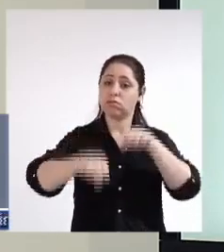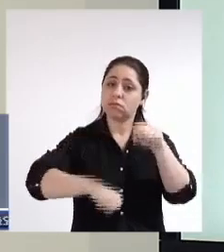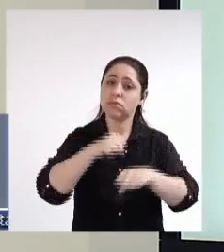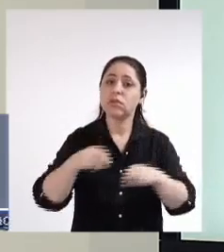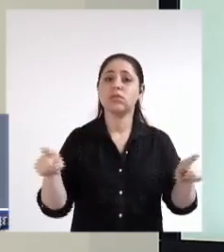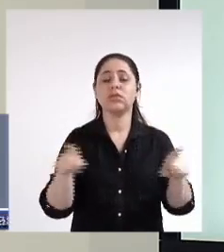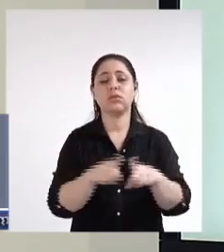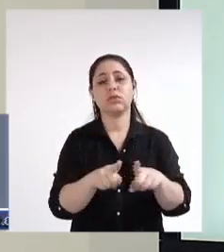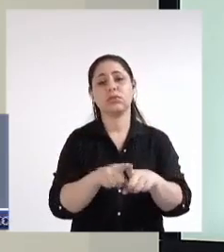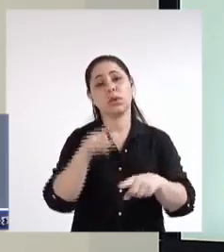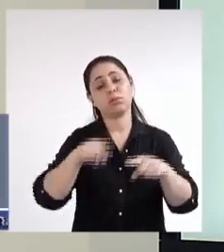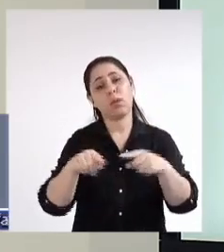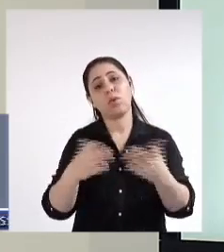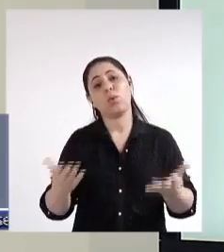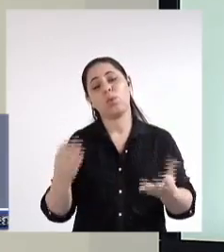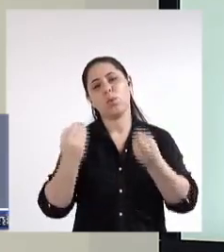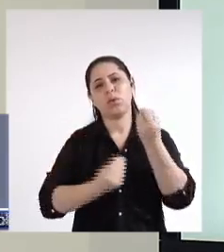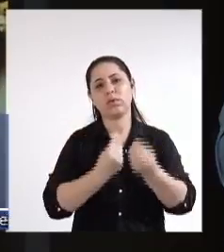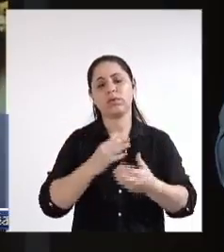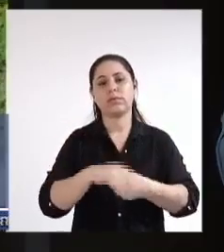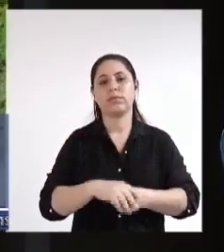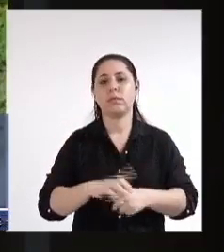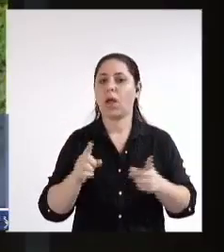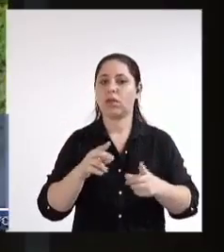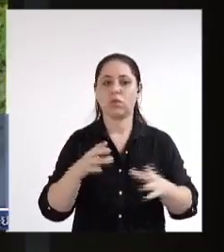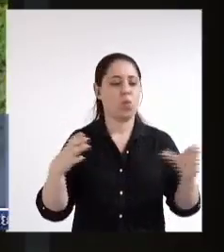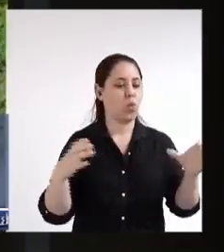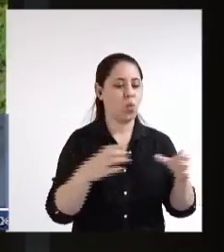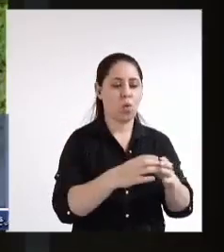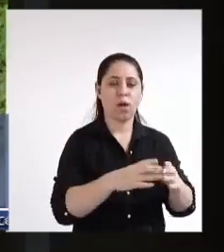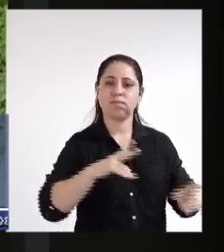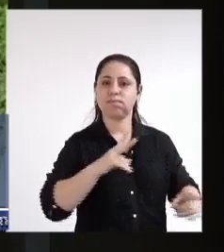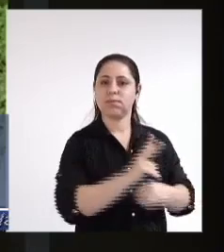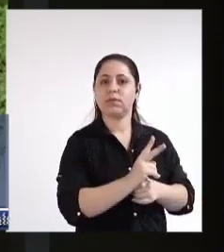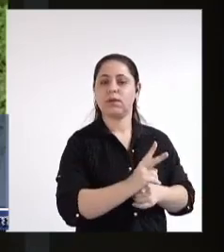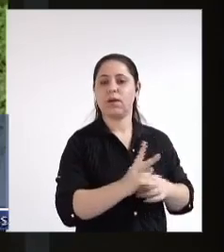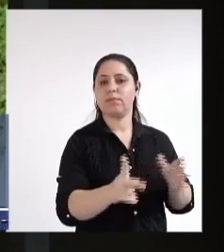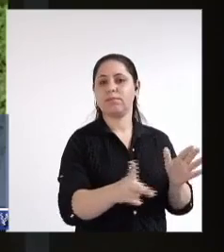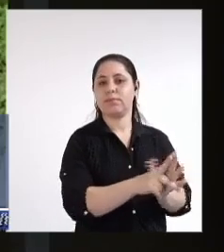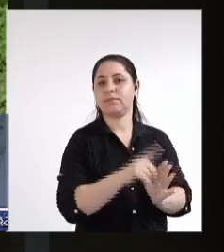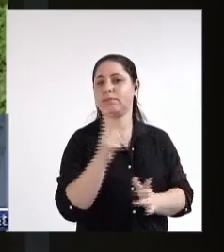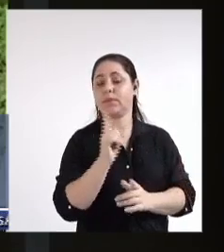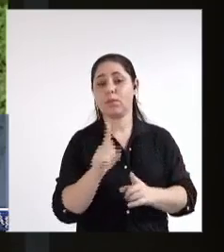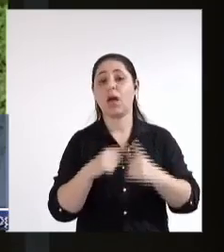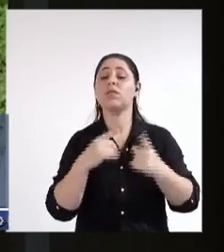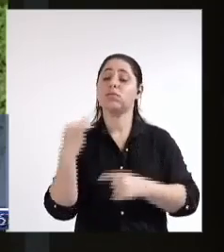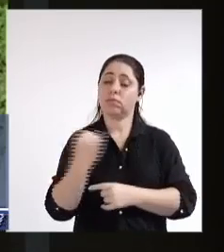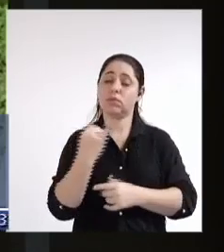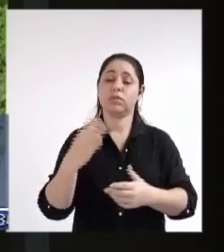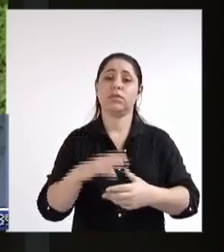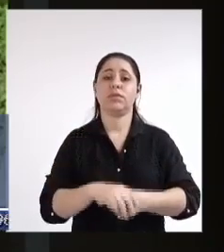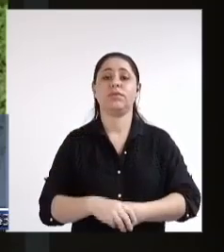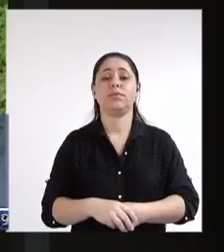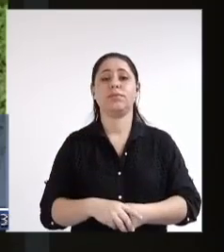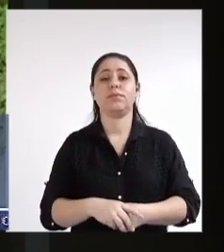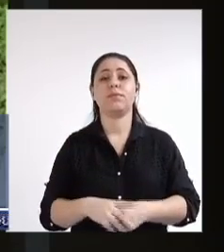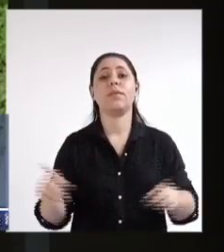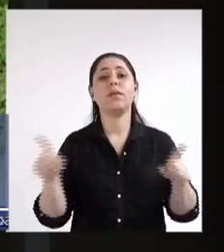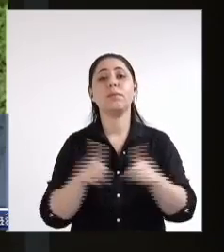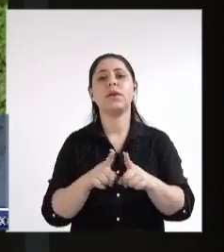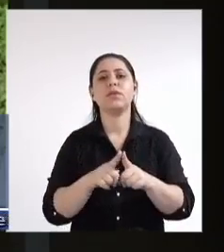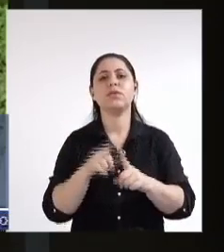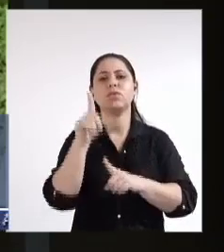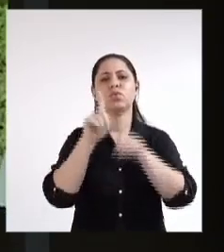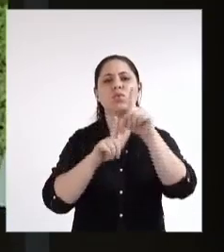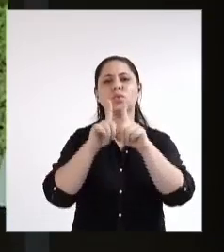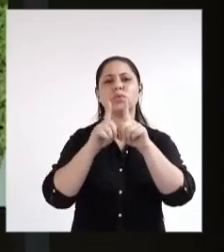coisa assim por diante mas não é unidade de conservação mas é uma área importante as rppn saque tem números importantes também gente